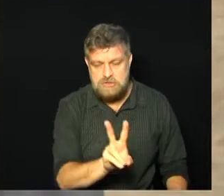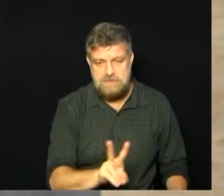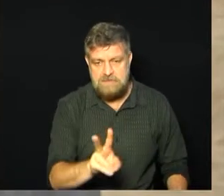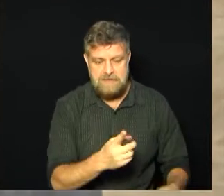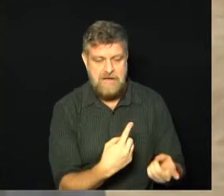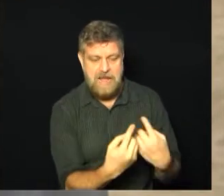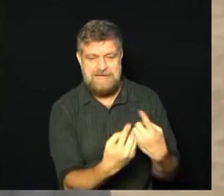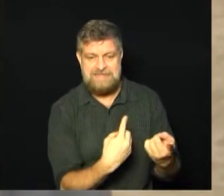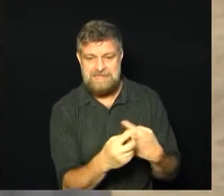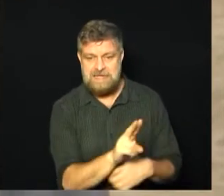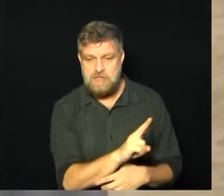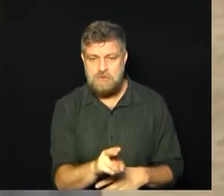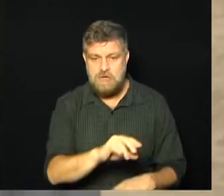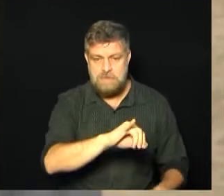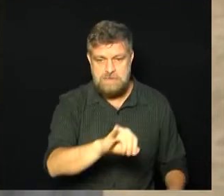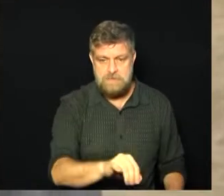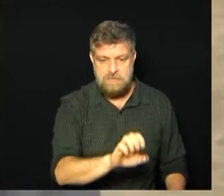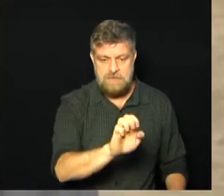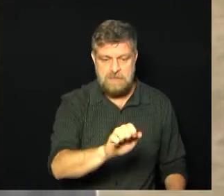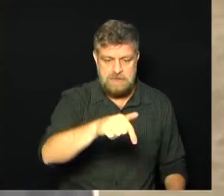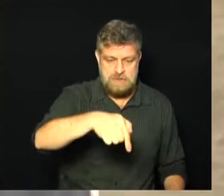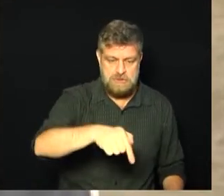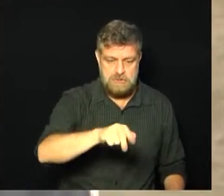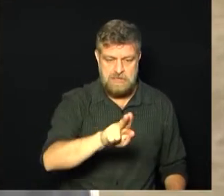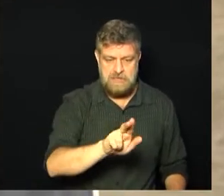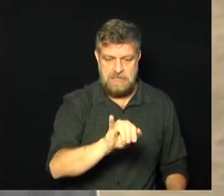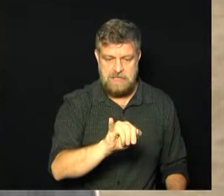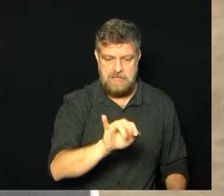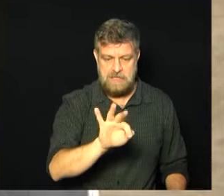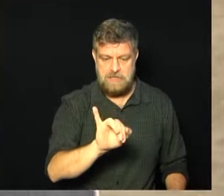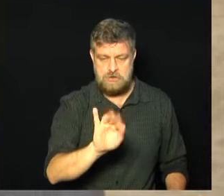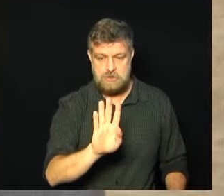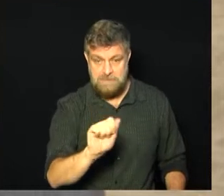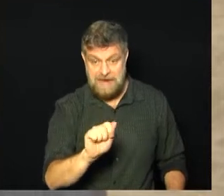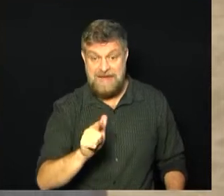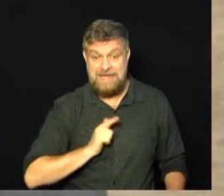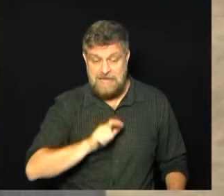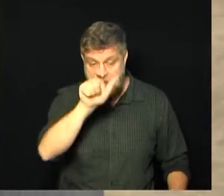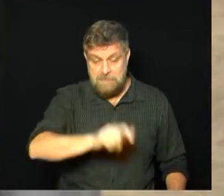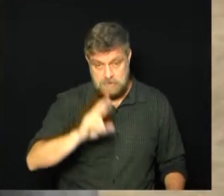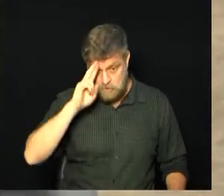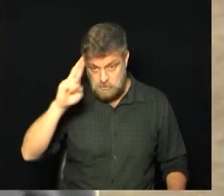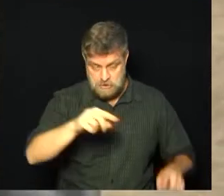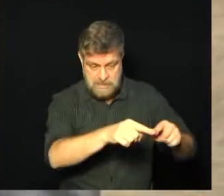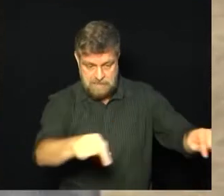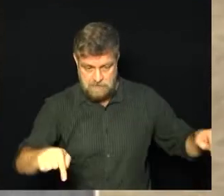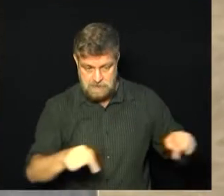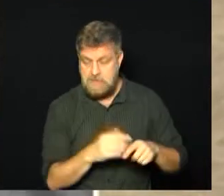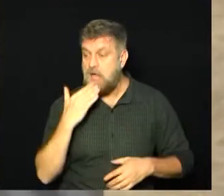do Jequitibás. E recentemente houve um pedido de reintegração de posse